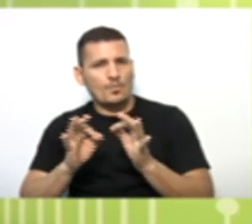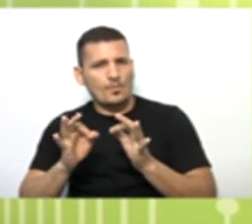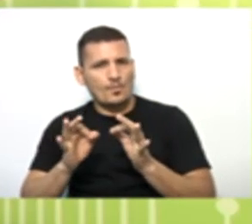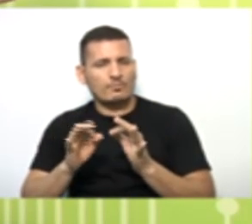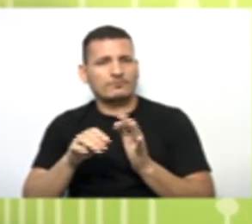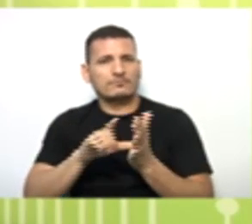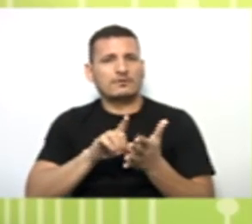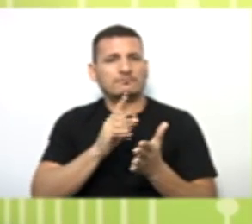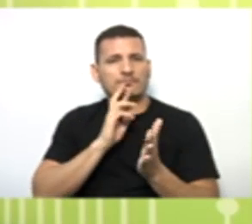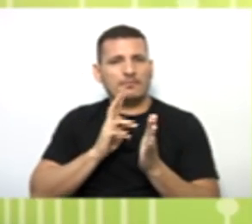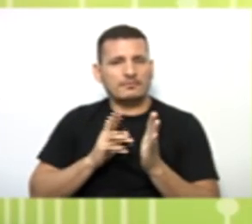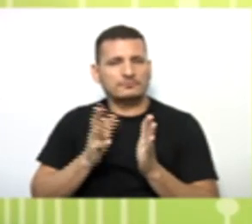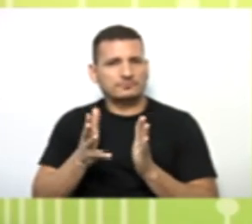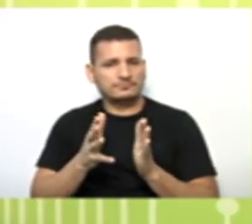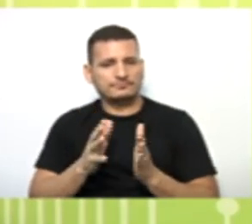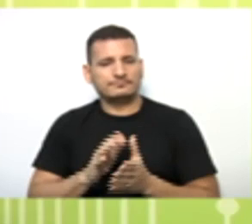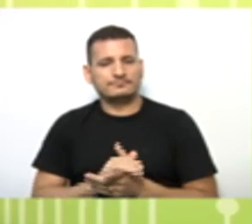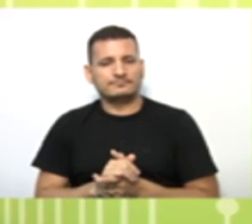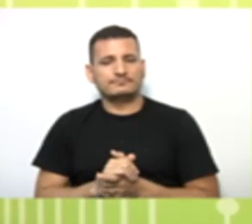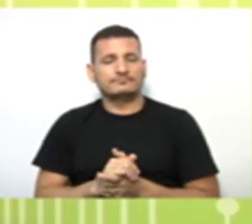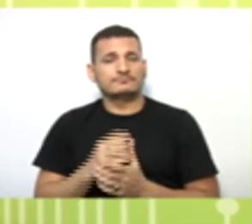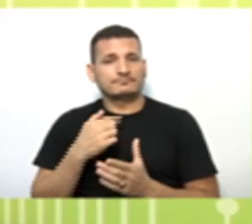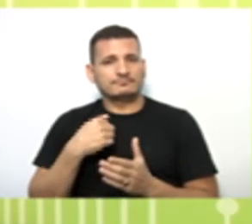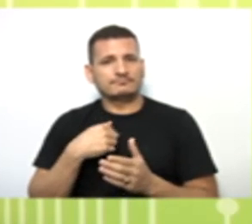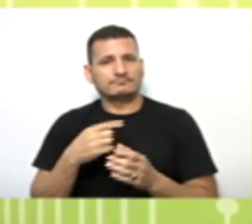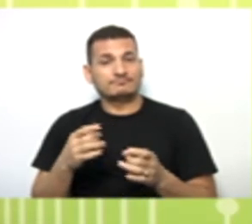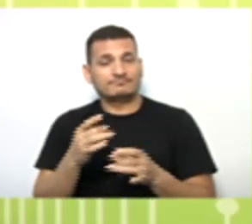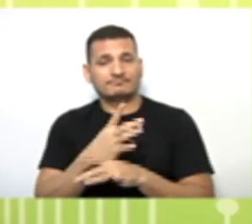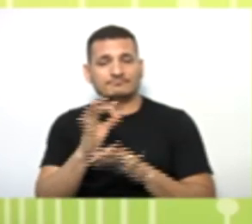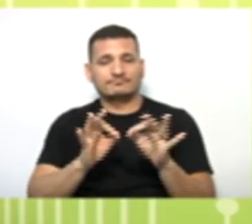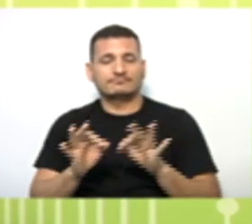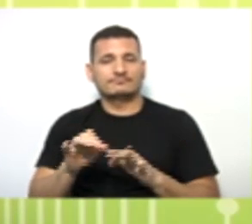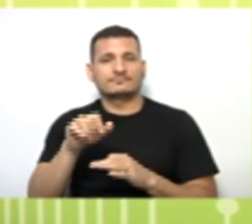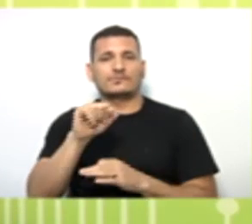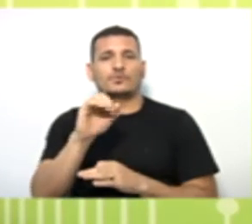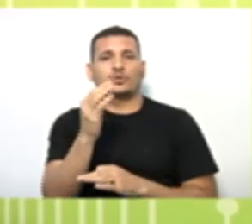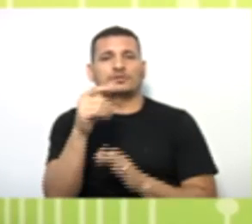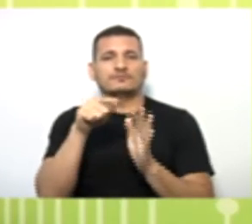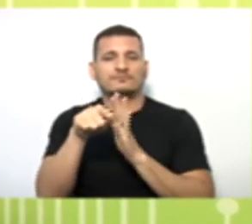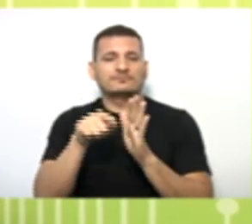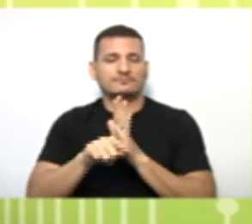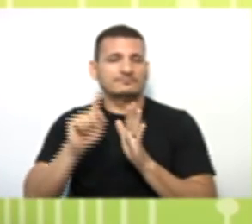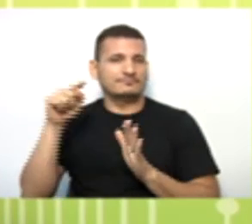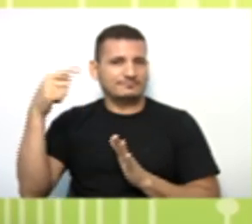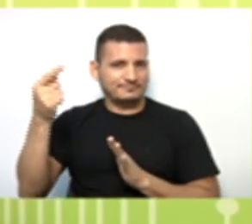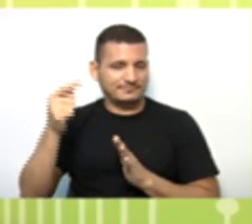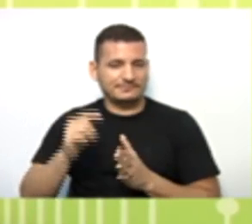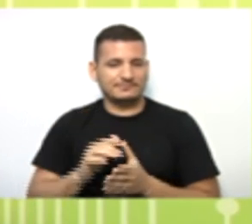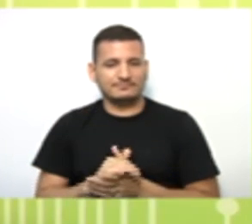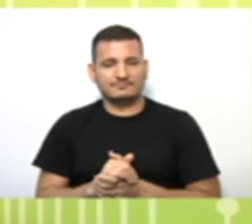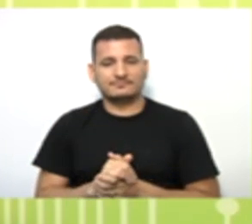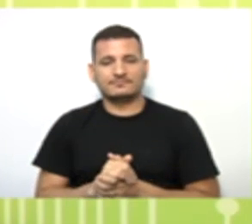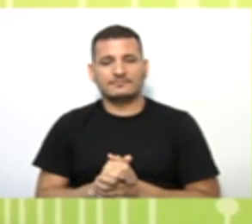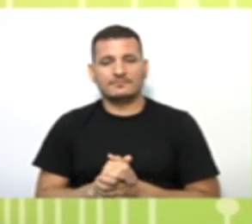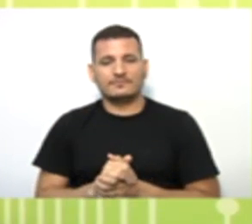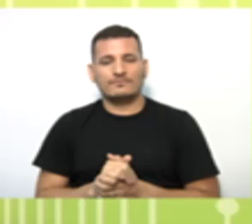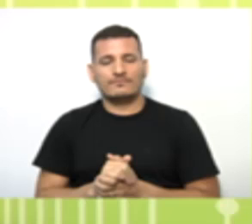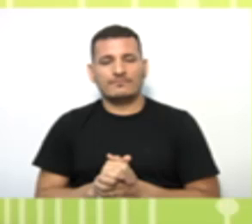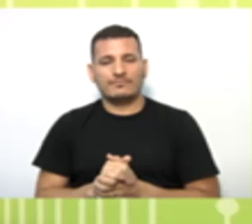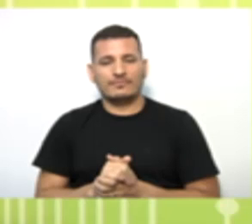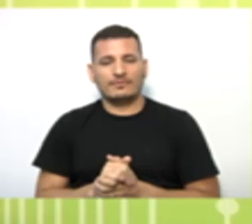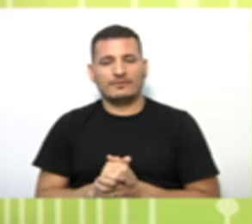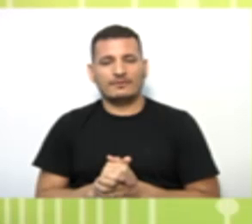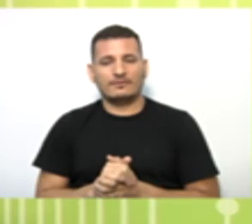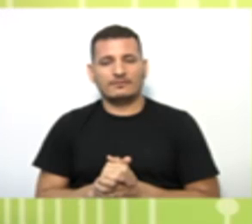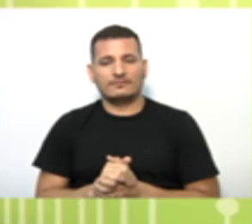já. Tá bom? Vou preparar aqui umas 80 questões pra gente resolver na próxima vez. Mas falar o seguinte, eu vou adiantar um pouquinho na próxima aula, tá? Pra